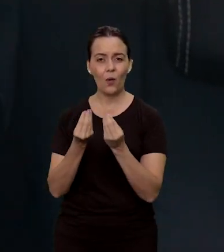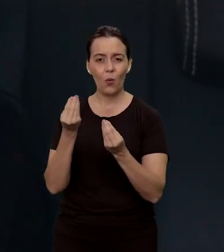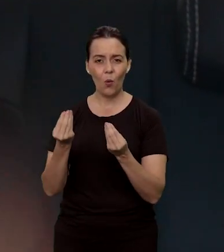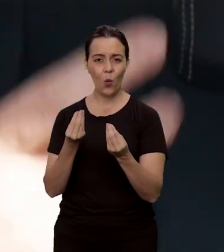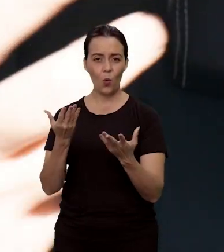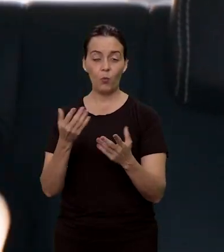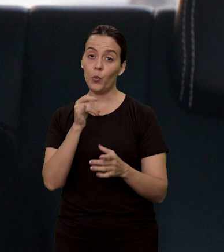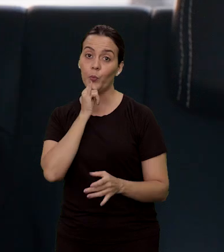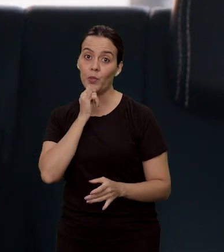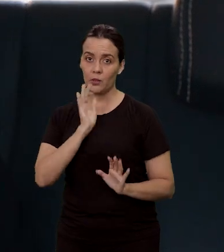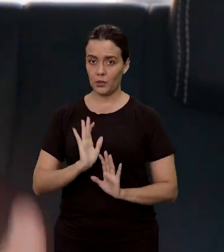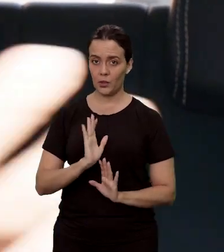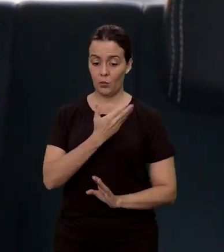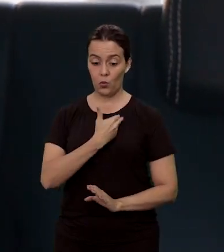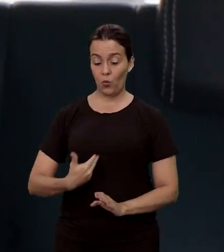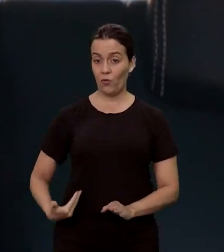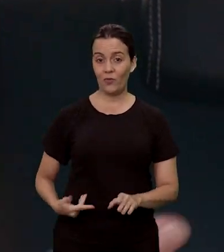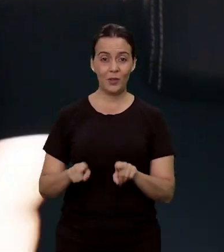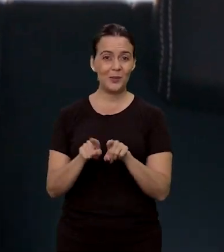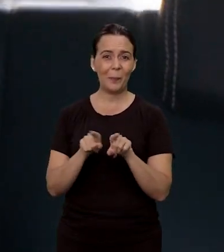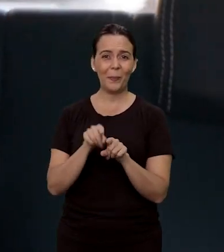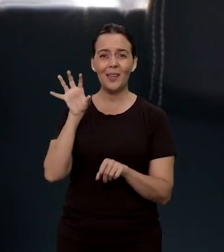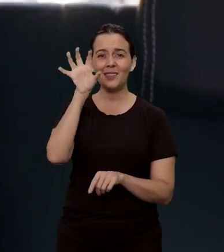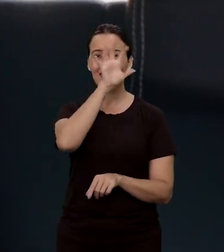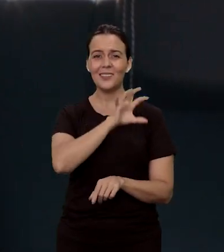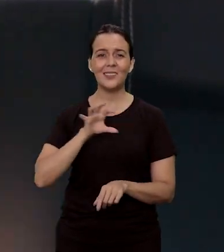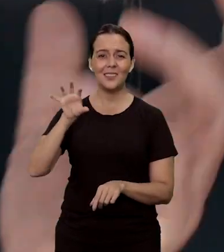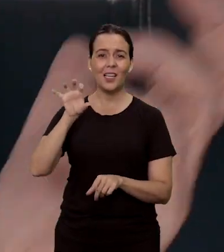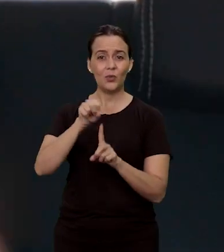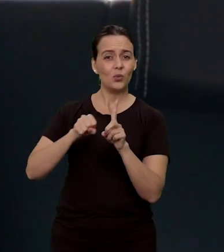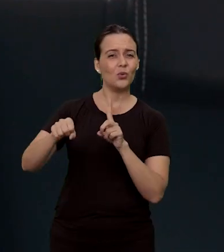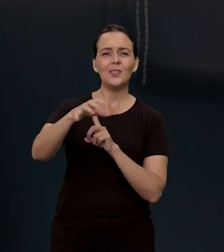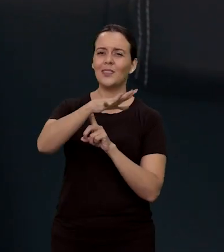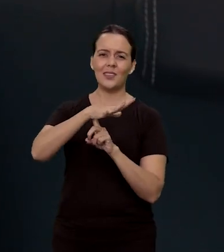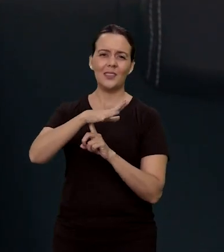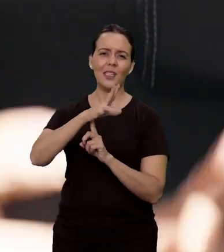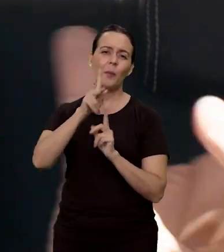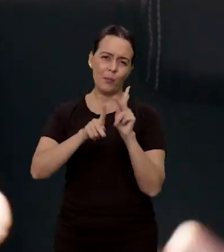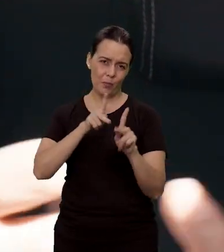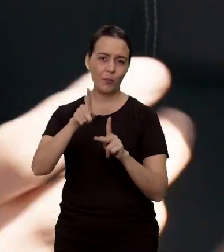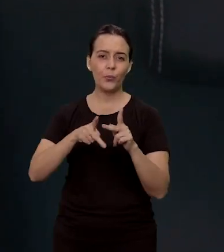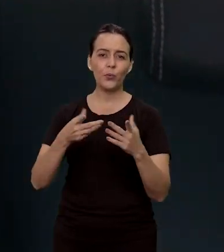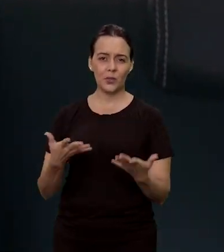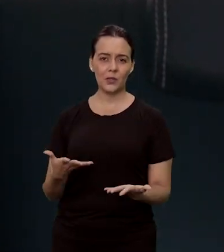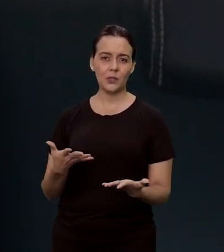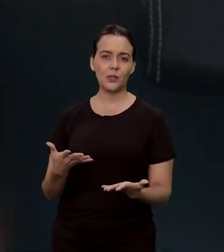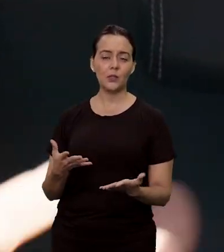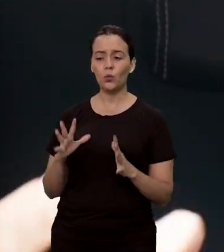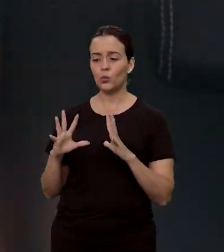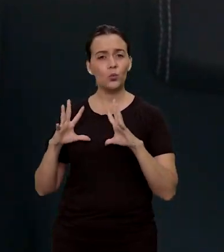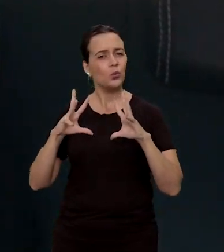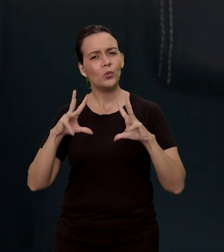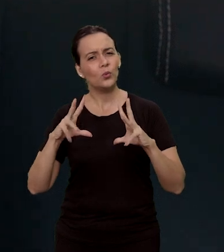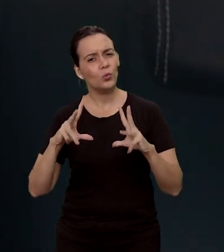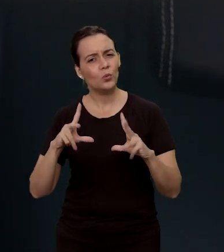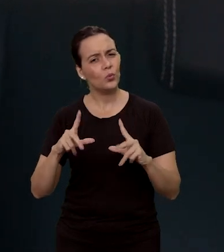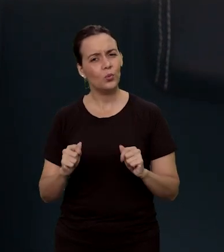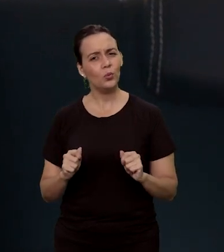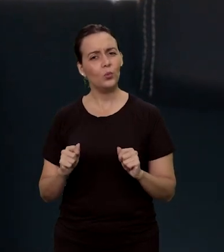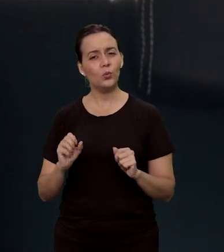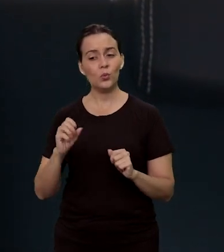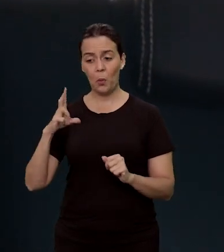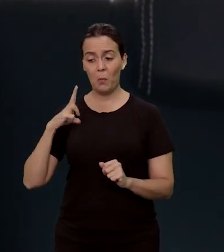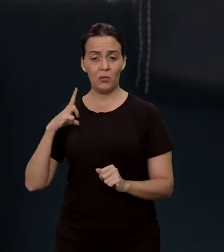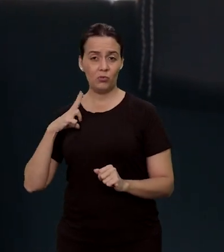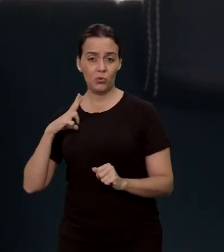do Estado, organizações da sociedade civil, organizações dentro da academia ou da iniciativa privada, né, as